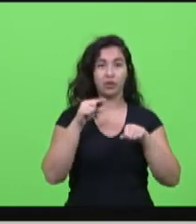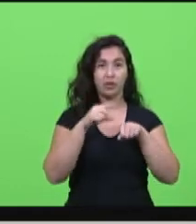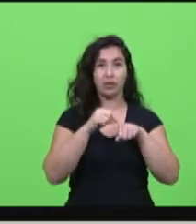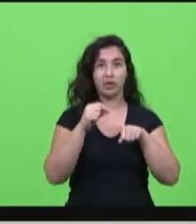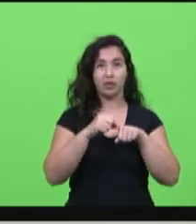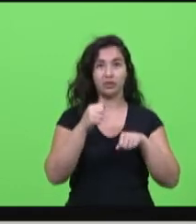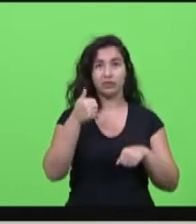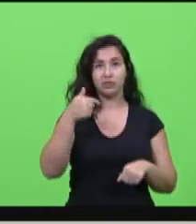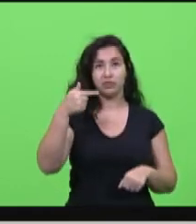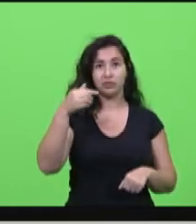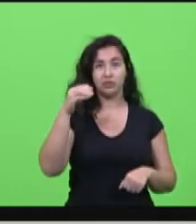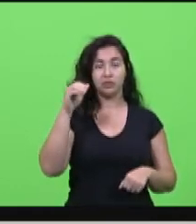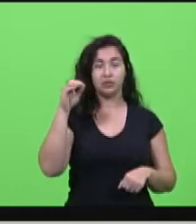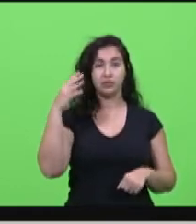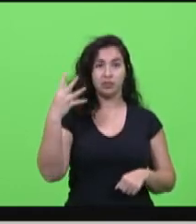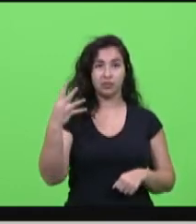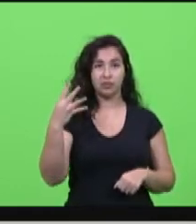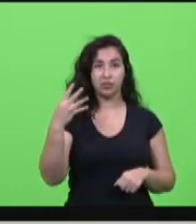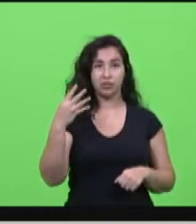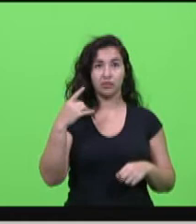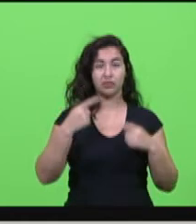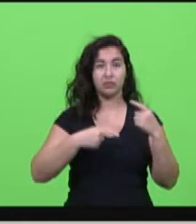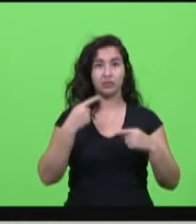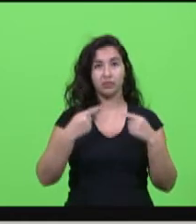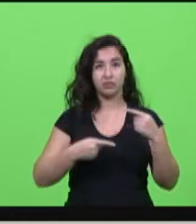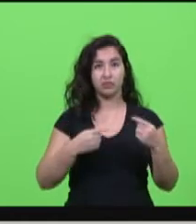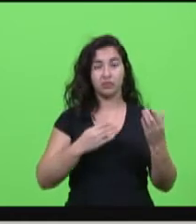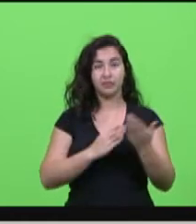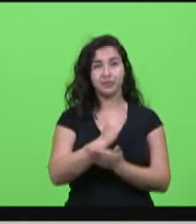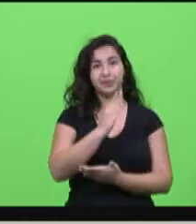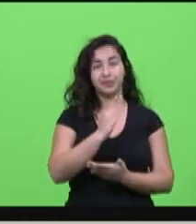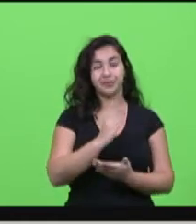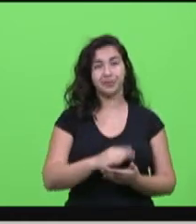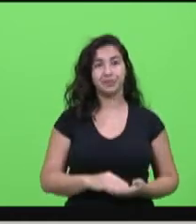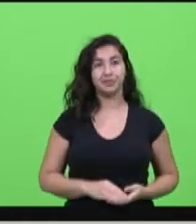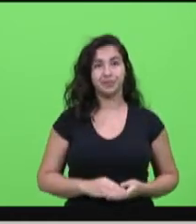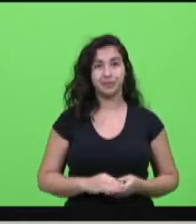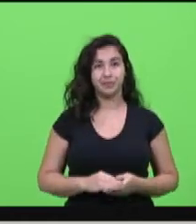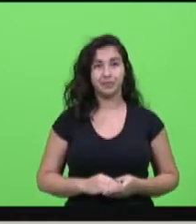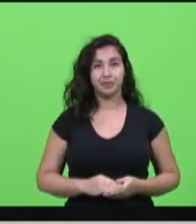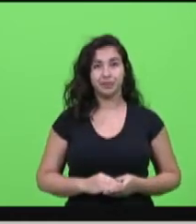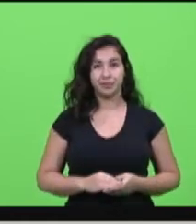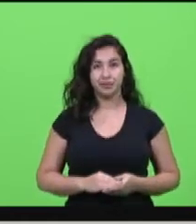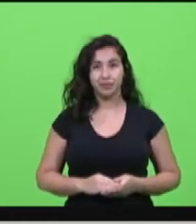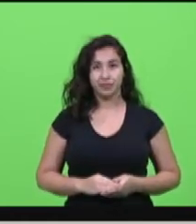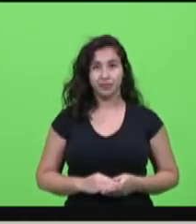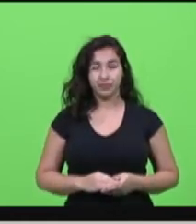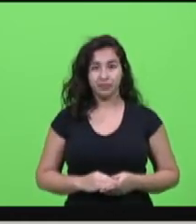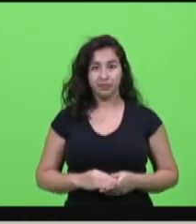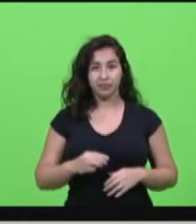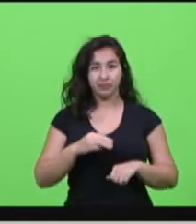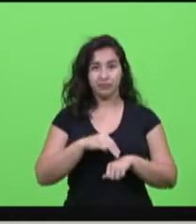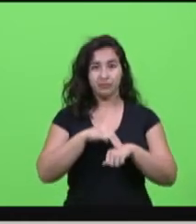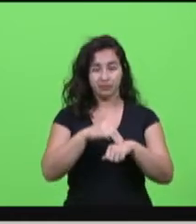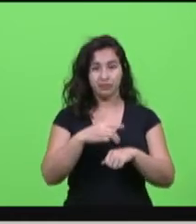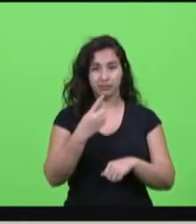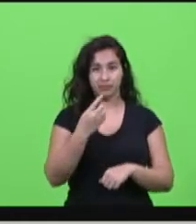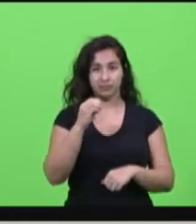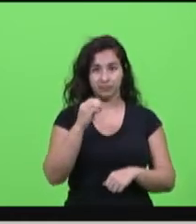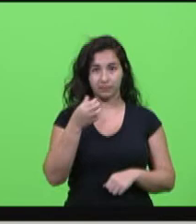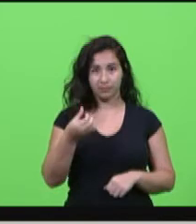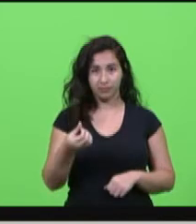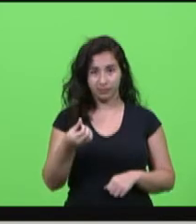parágrafo 1º da Constituição Federal. Discussão, votação. Aprovado. Moção número 106, deputado Altair